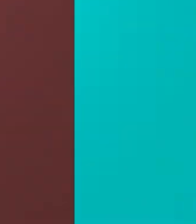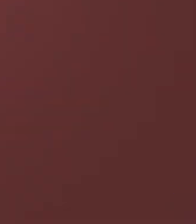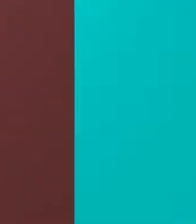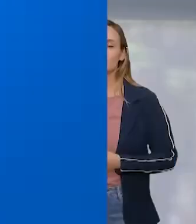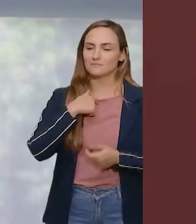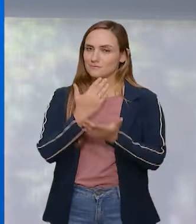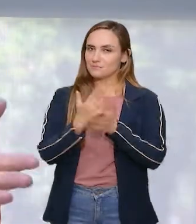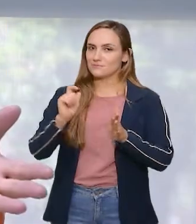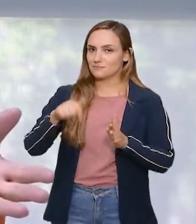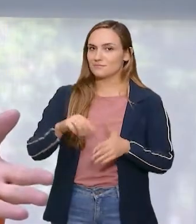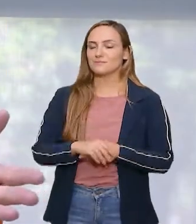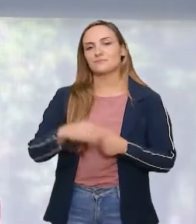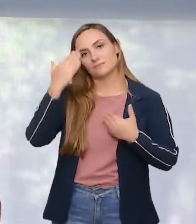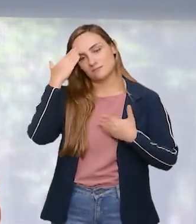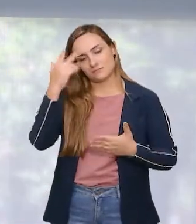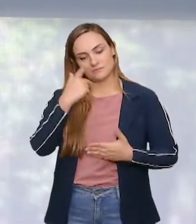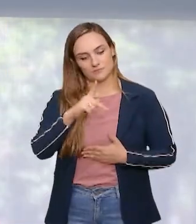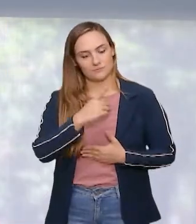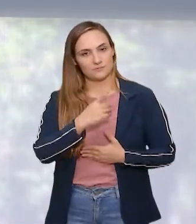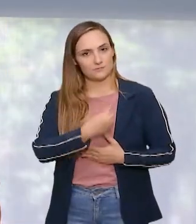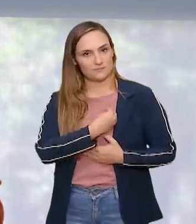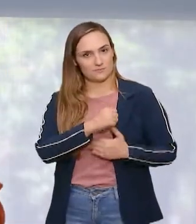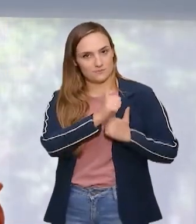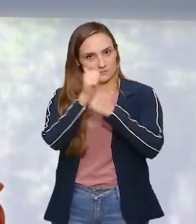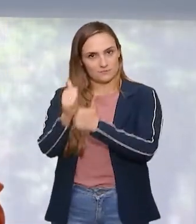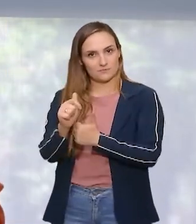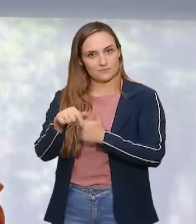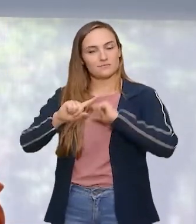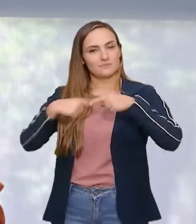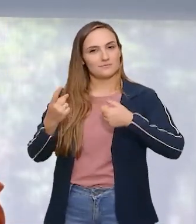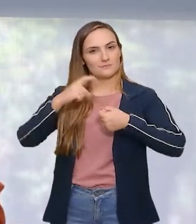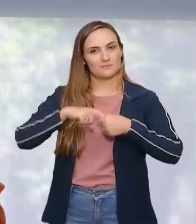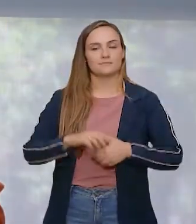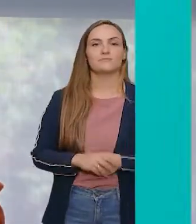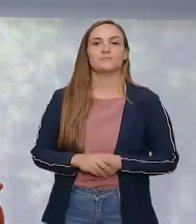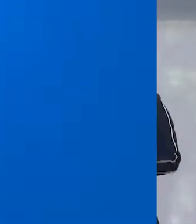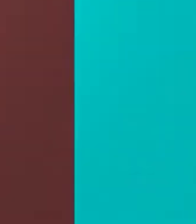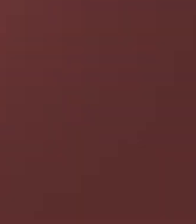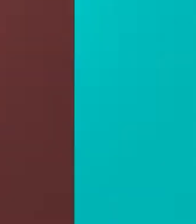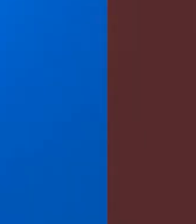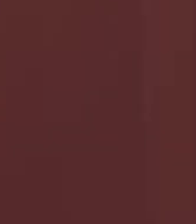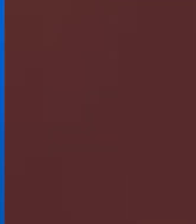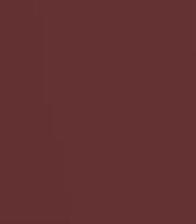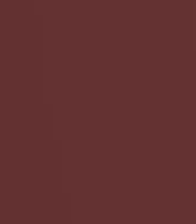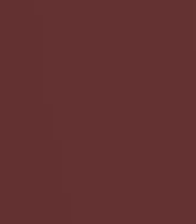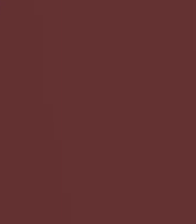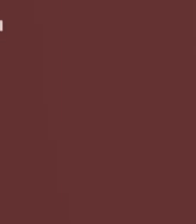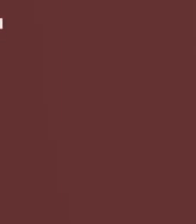Eu vou ficando por aqui, agradeço pela sua companhia e até a próxima edição.